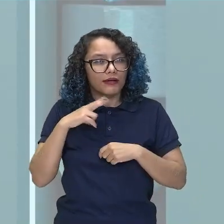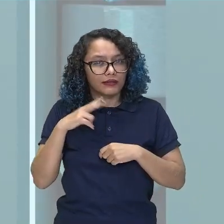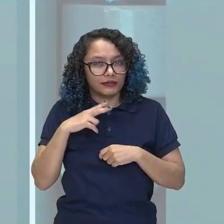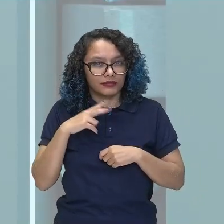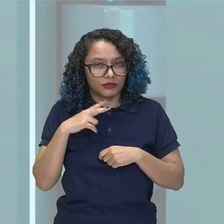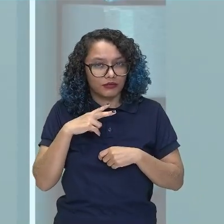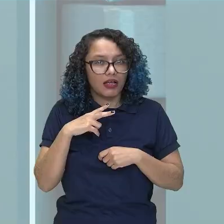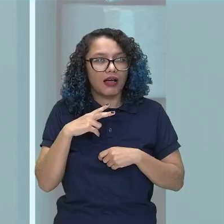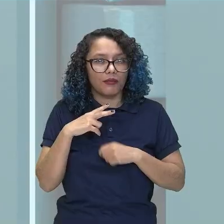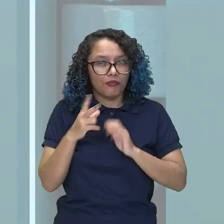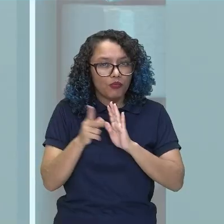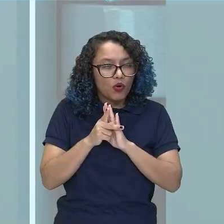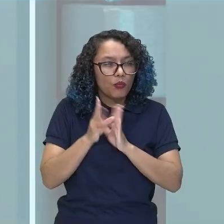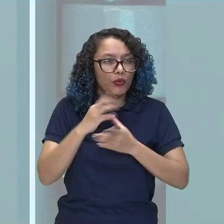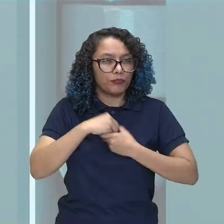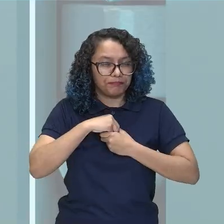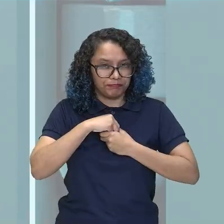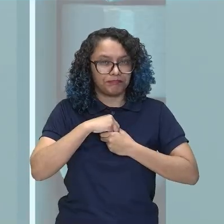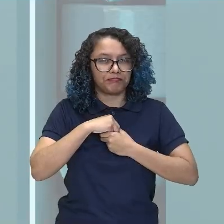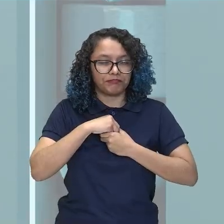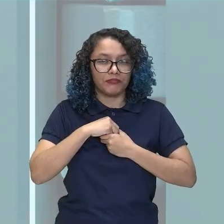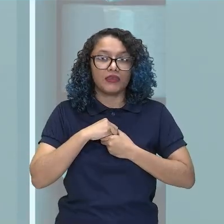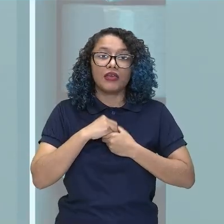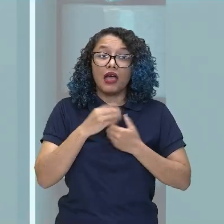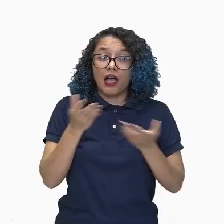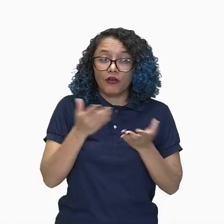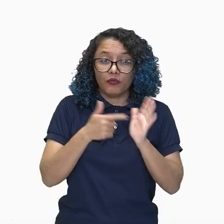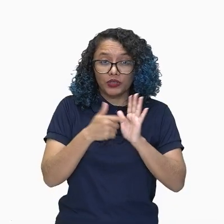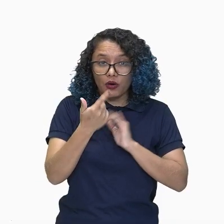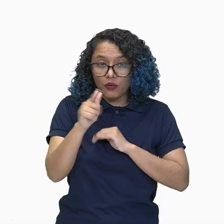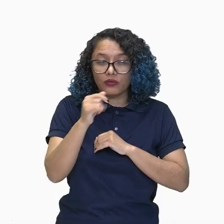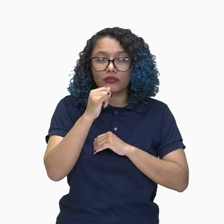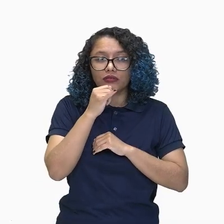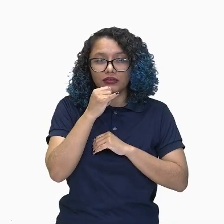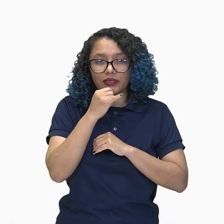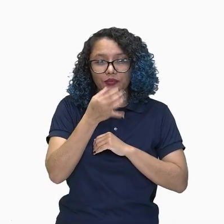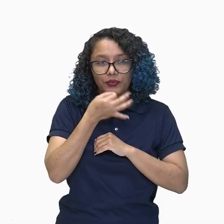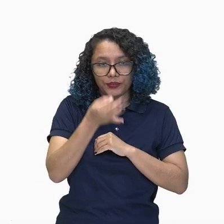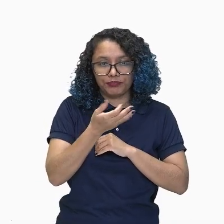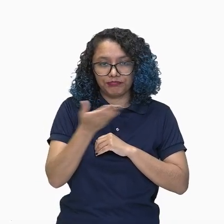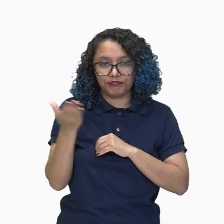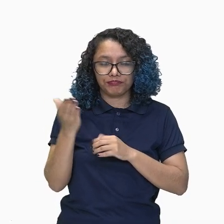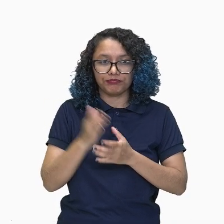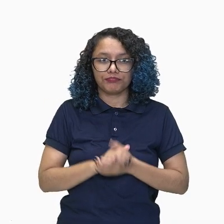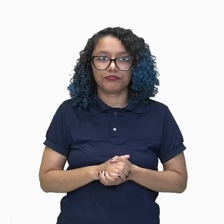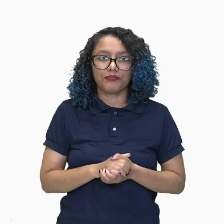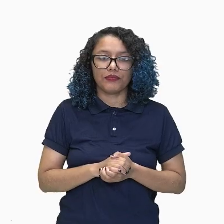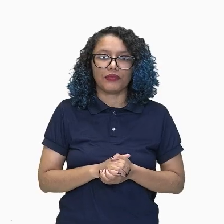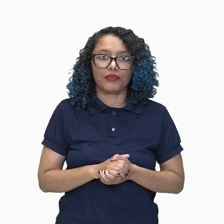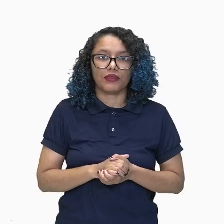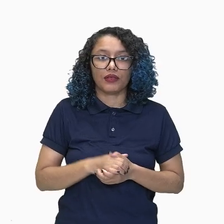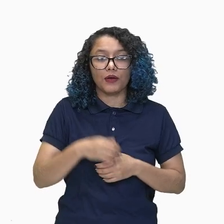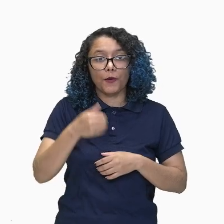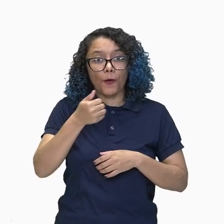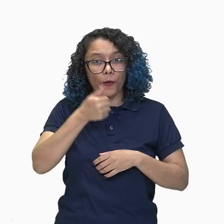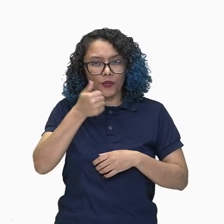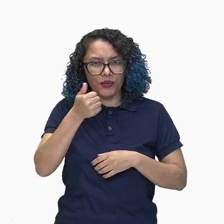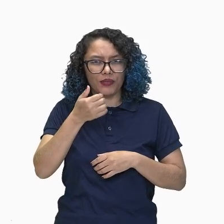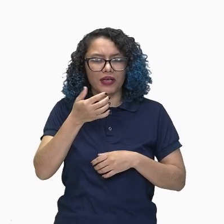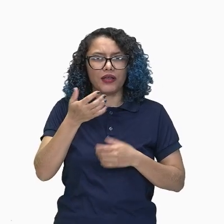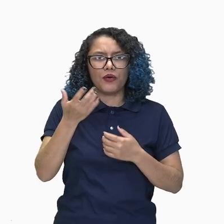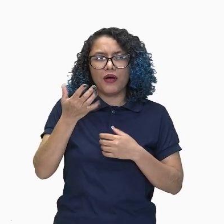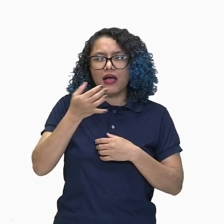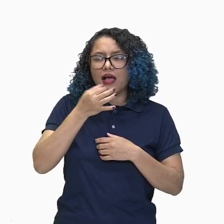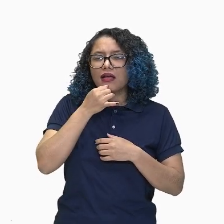é subjetivo. Mais um exemplo de opinião aí. Observe que no primeiro exemplo de opinião a culpa era